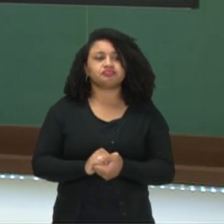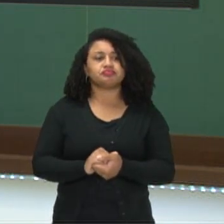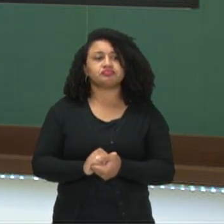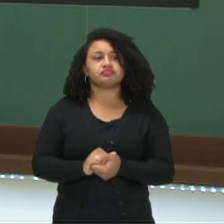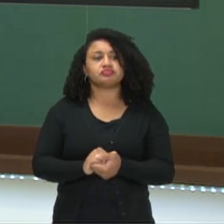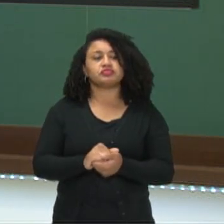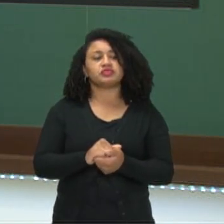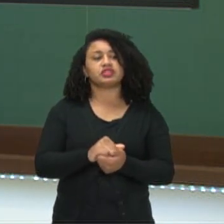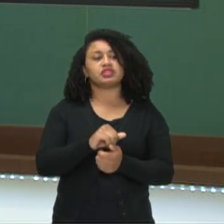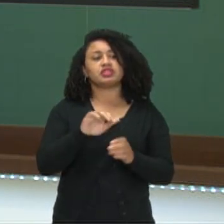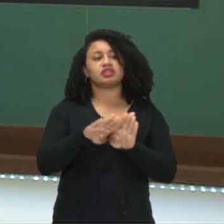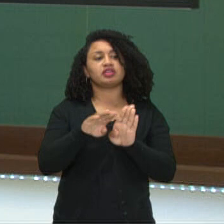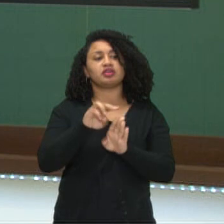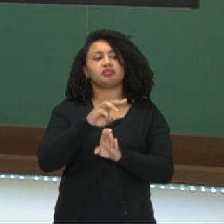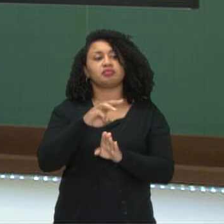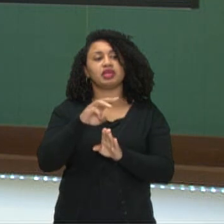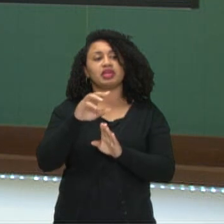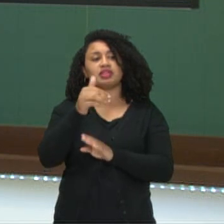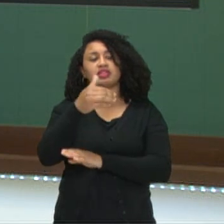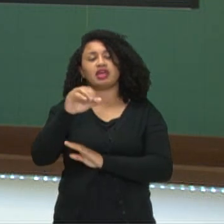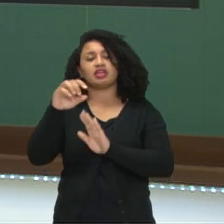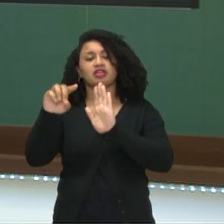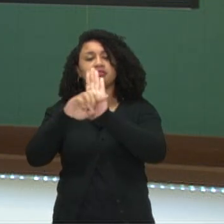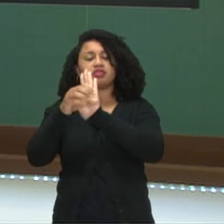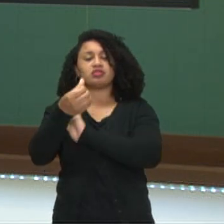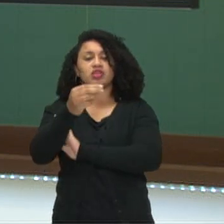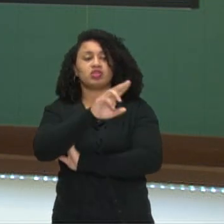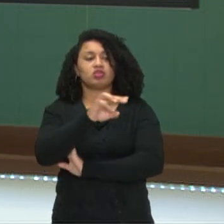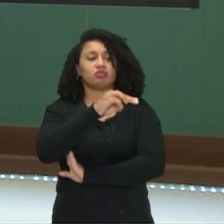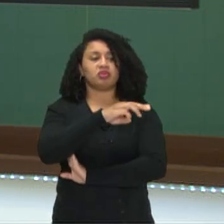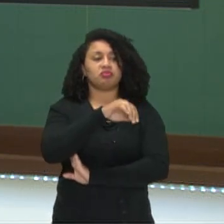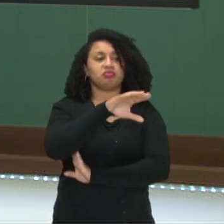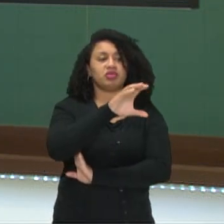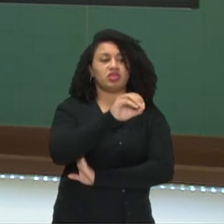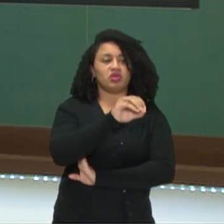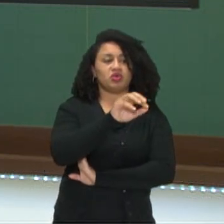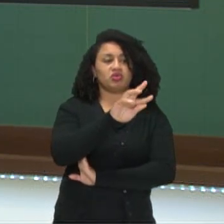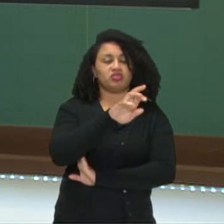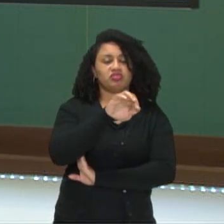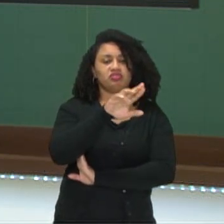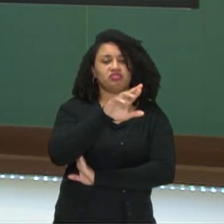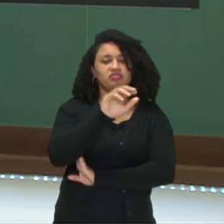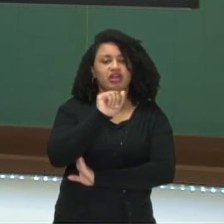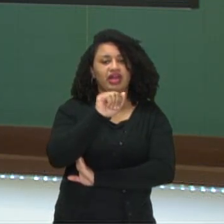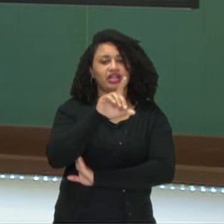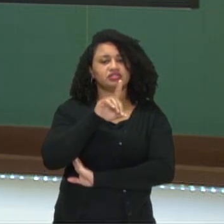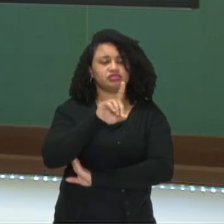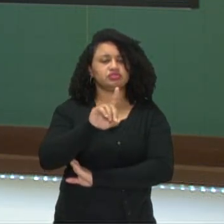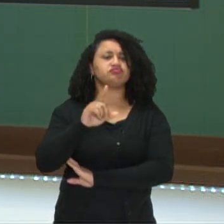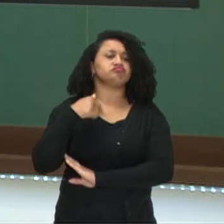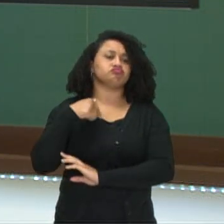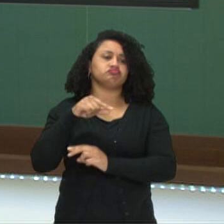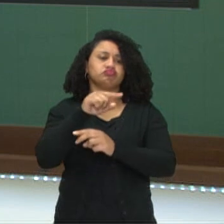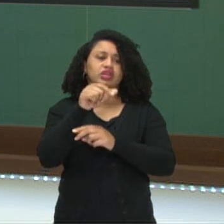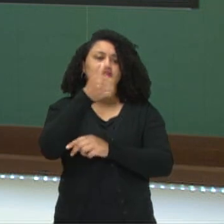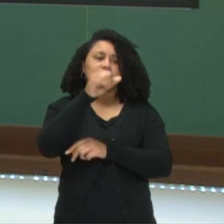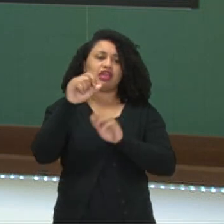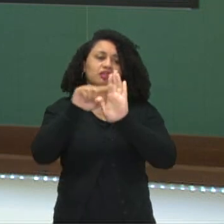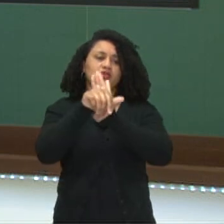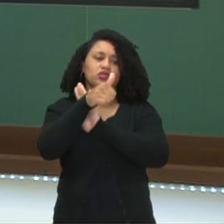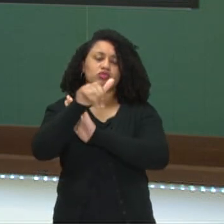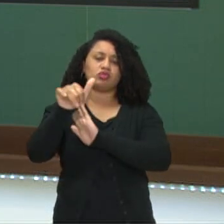elevado a menos 9, 10 elevado a menos 6 é microfarad, ok? São as unidades mais usadas em